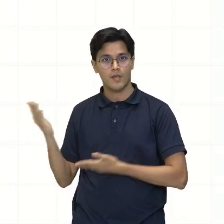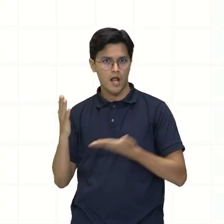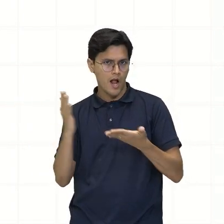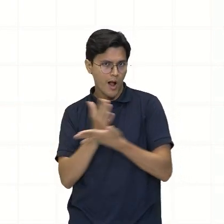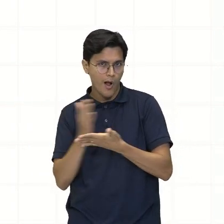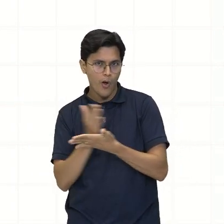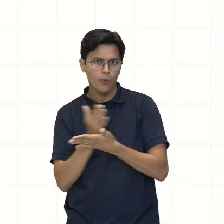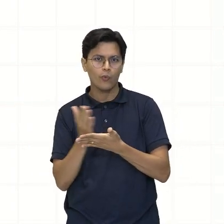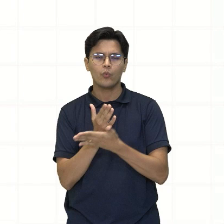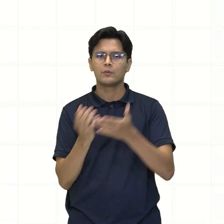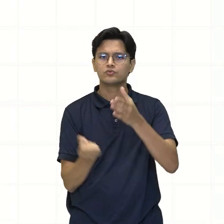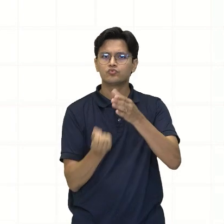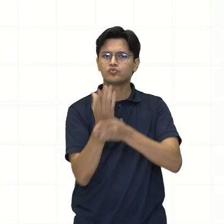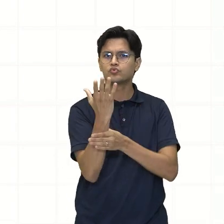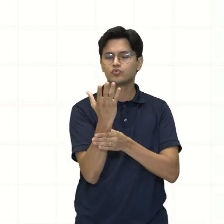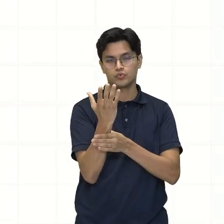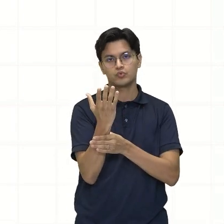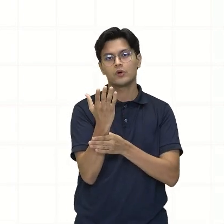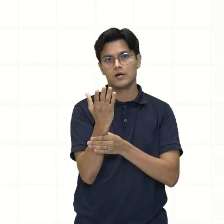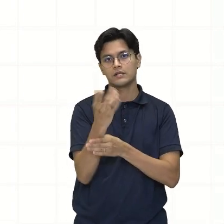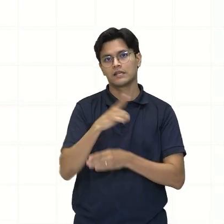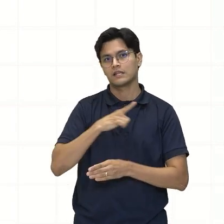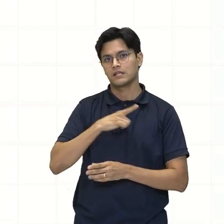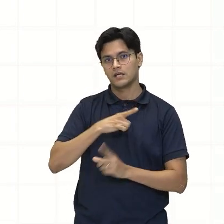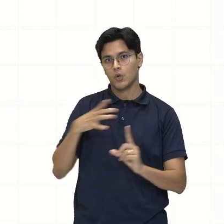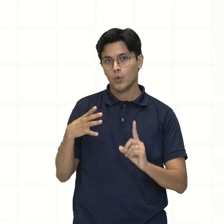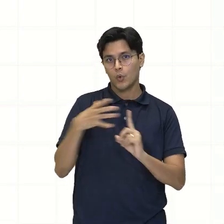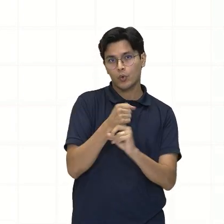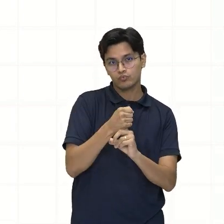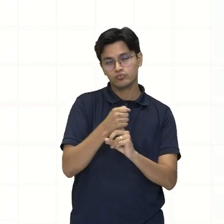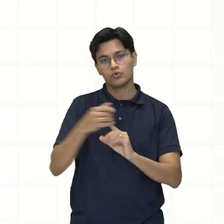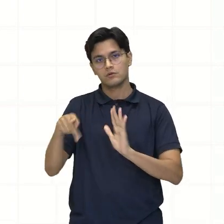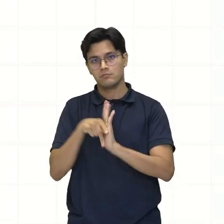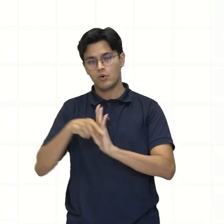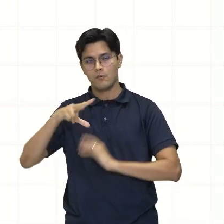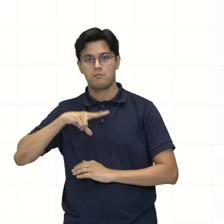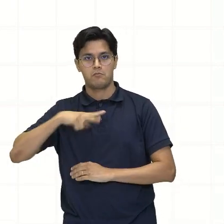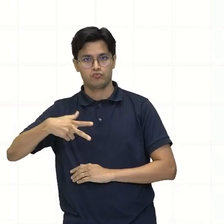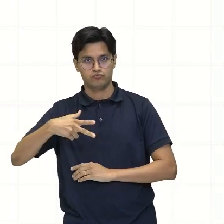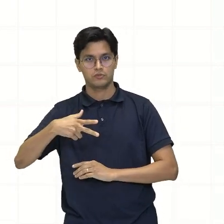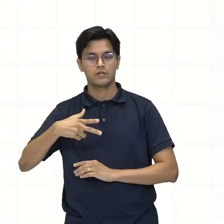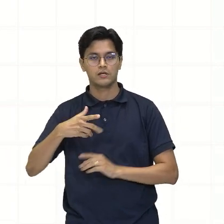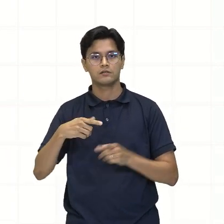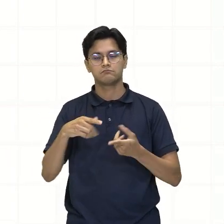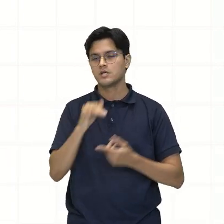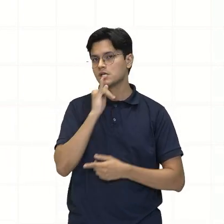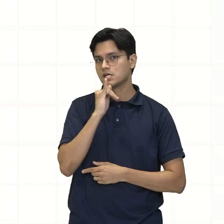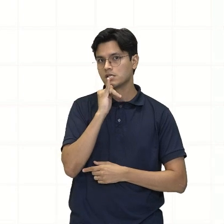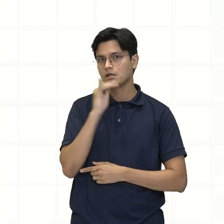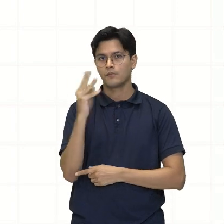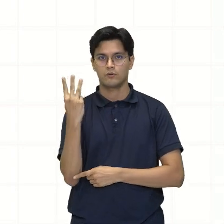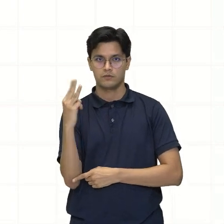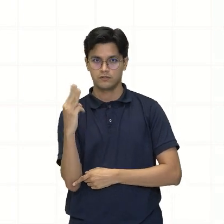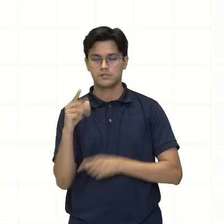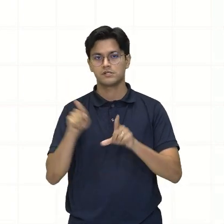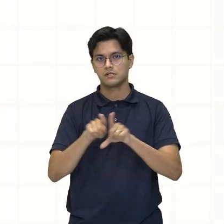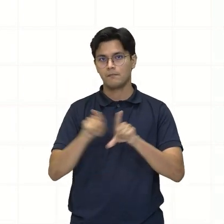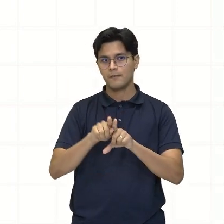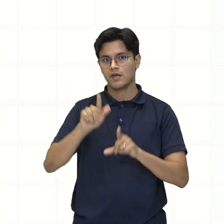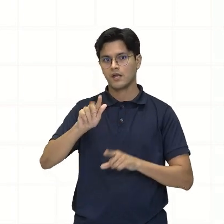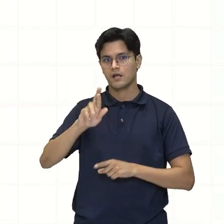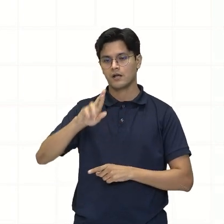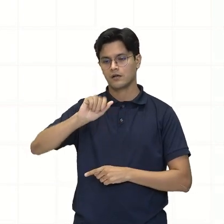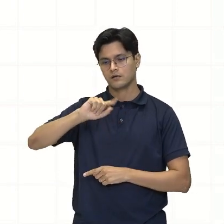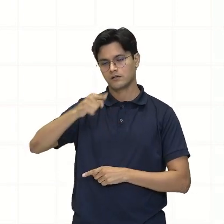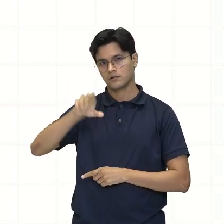foram criadas, ficaram sob o controle direto da coroa portuguesa, como a do Maranhão e do Grão-Pará, a de